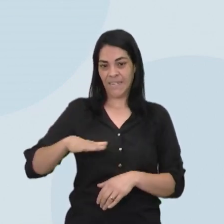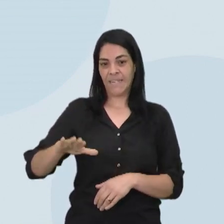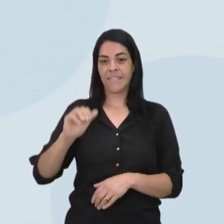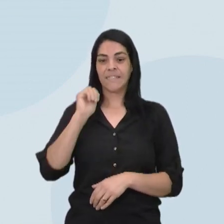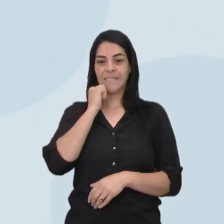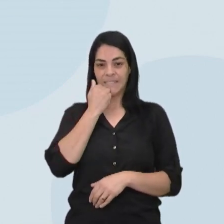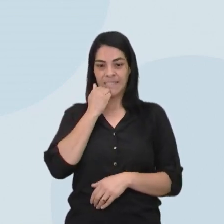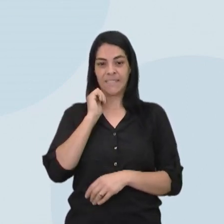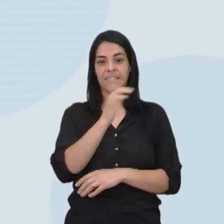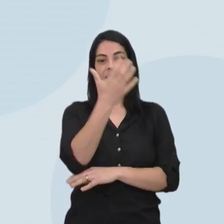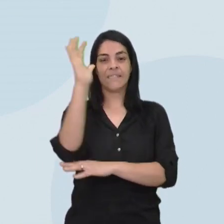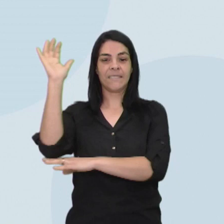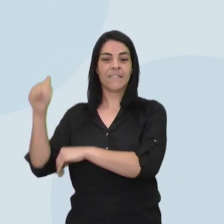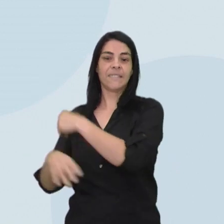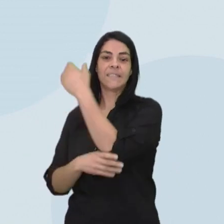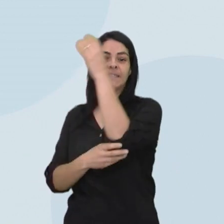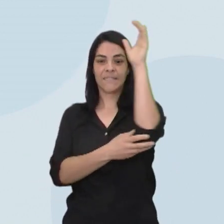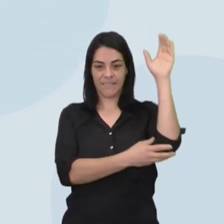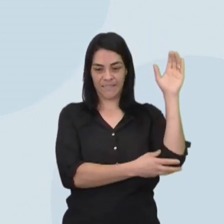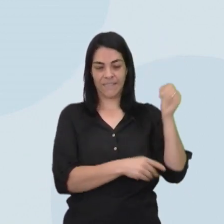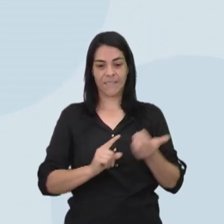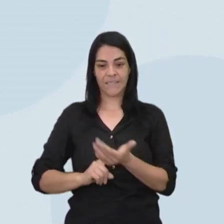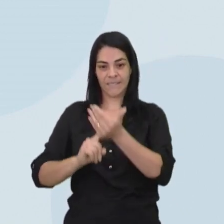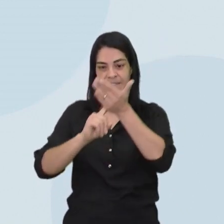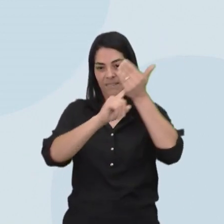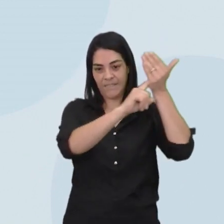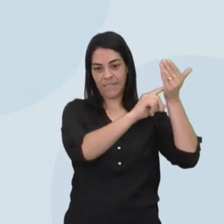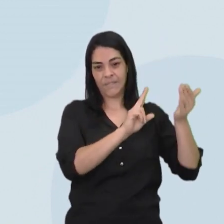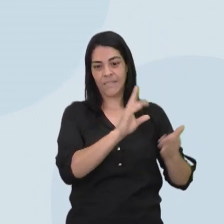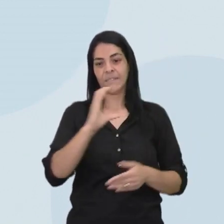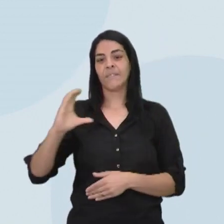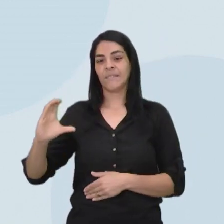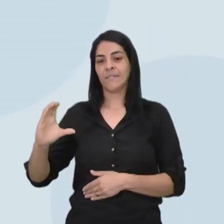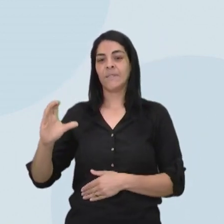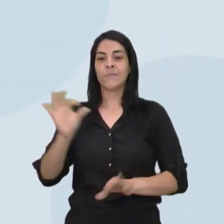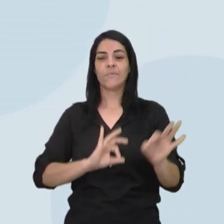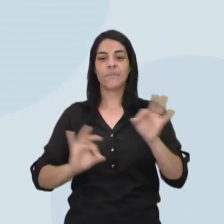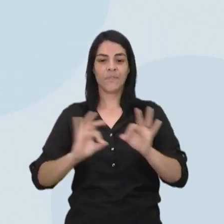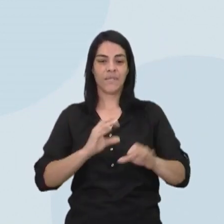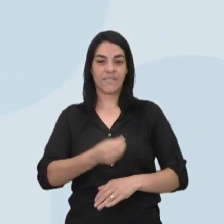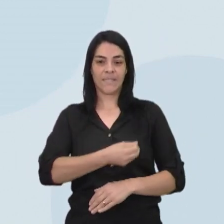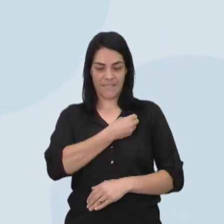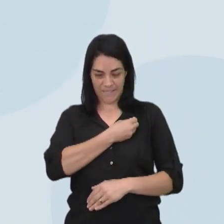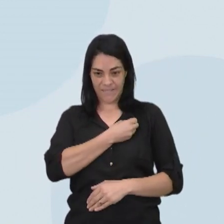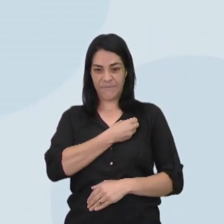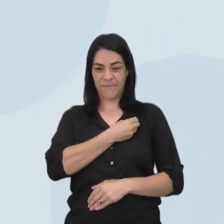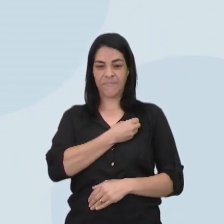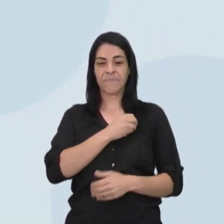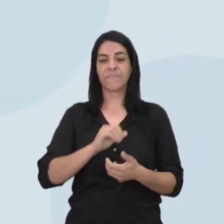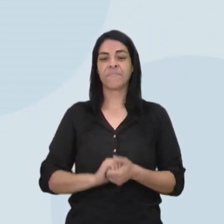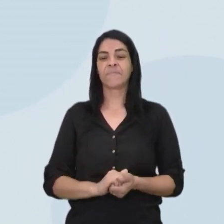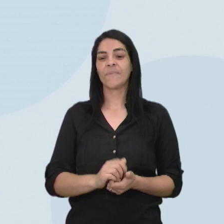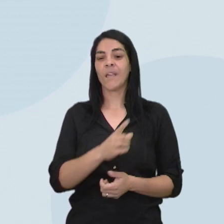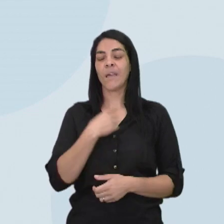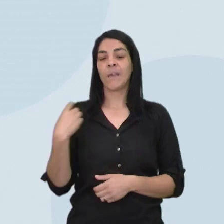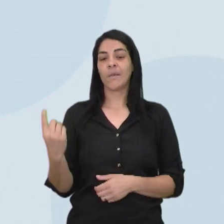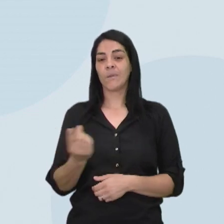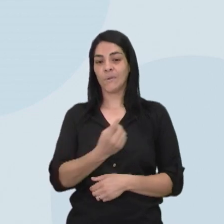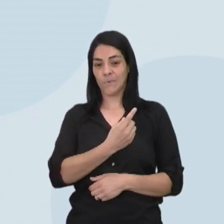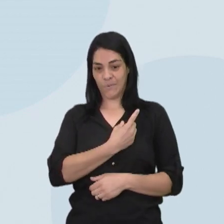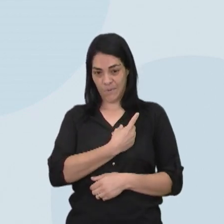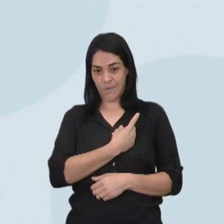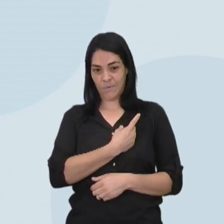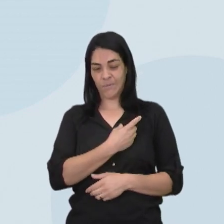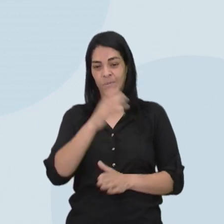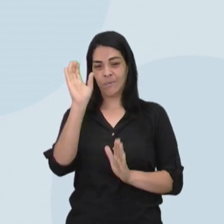suas tecnologias. A unidade curricular é a 2, projeto Vida ao Extremo. E o nosso componente